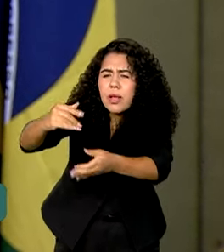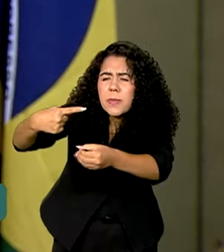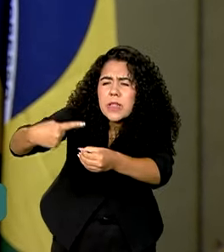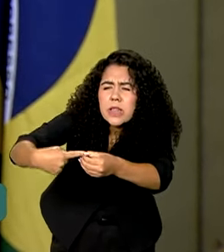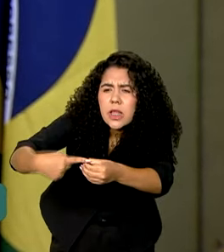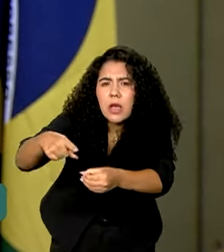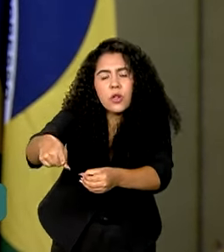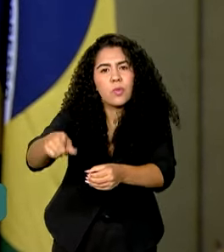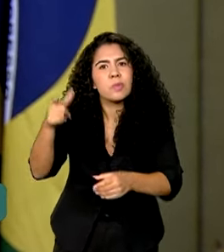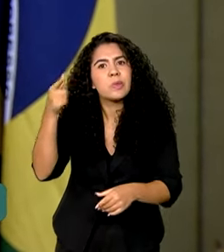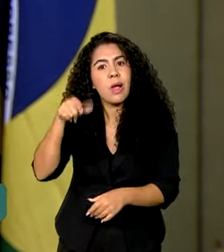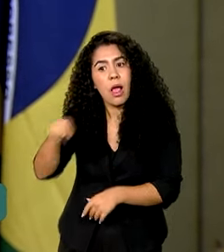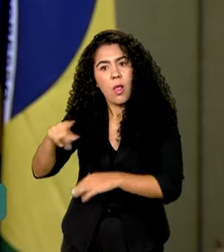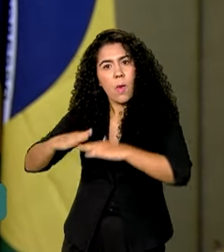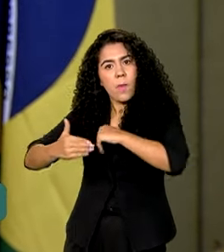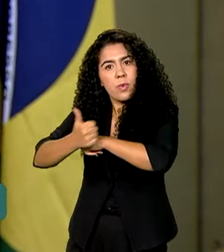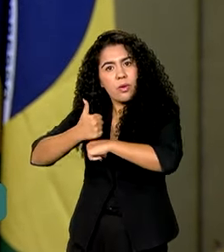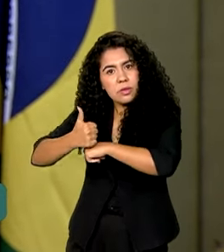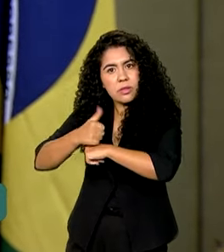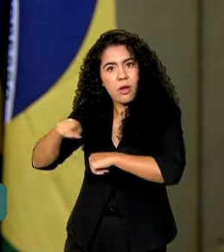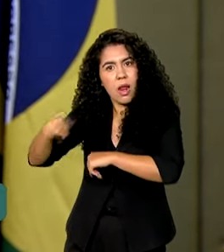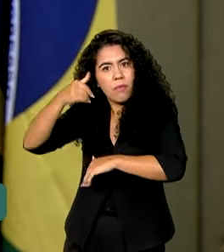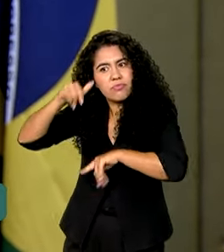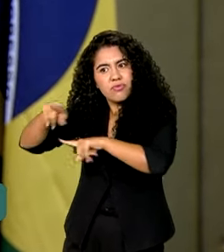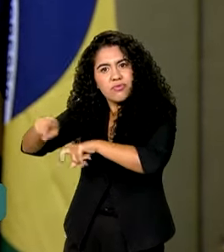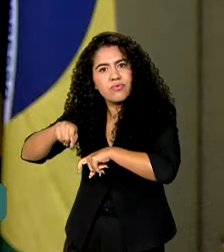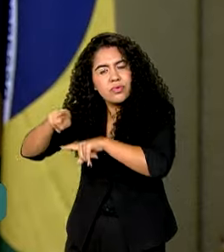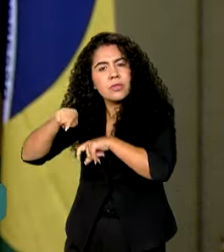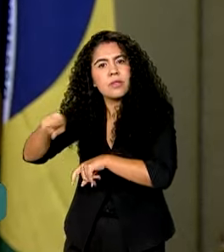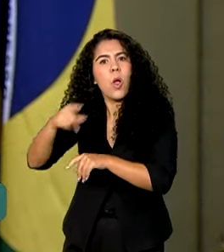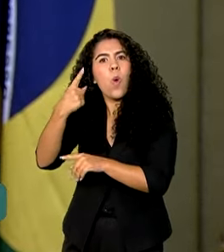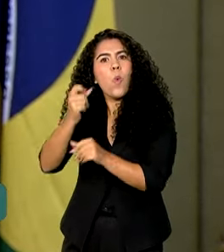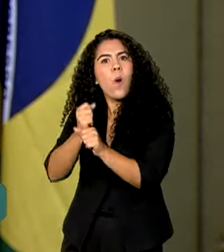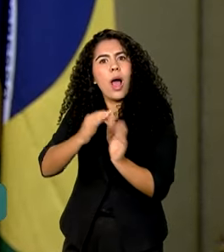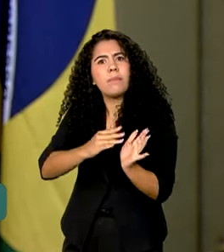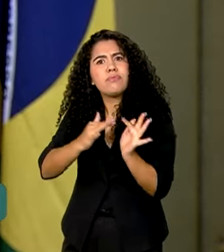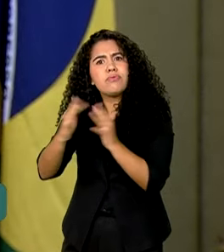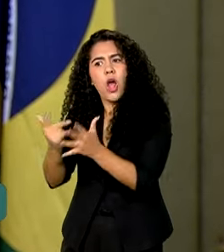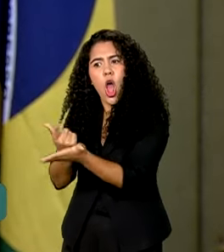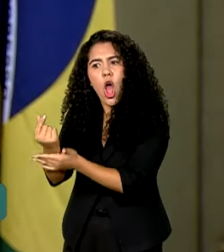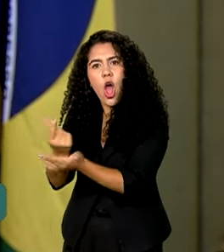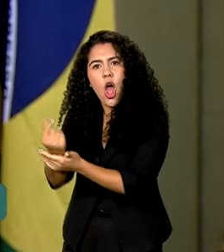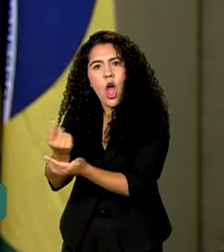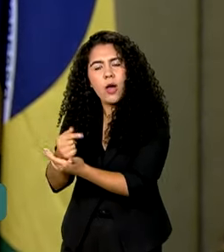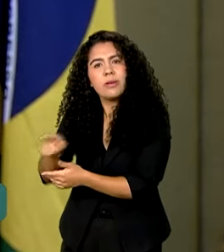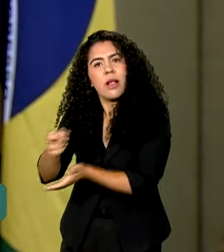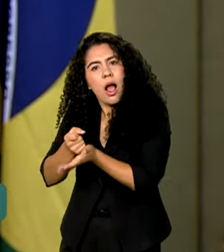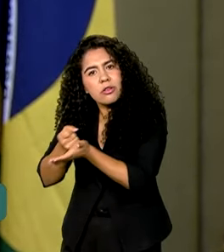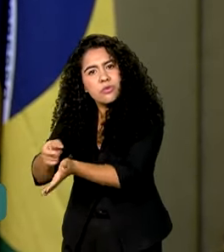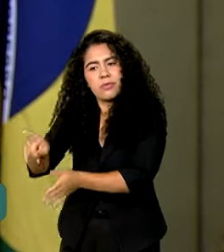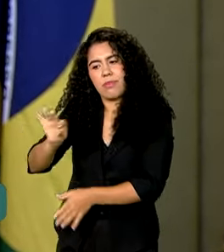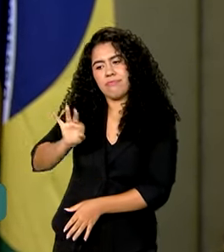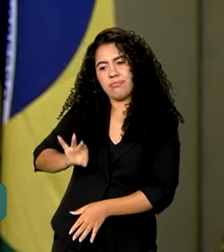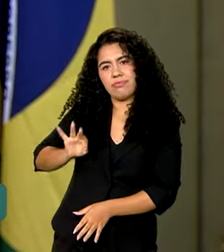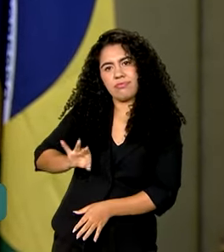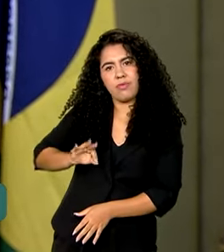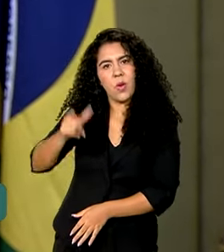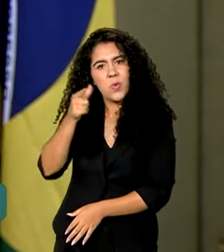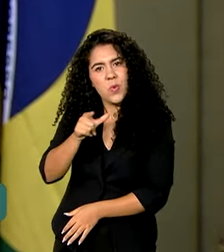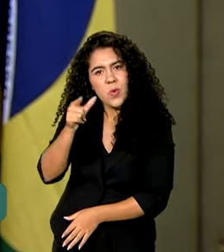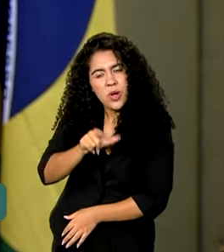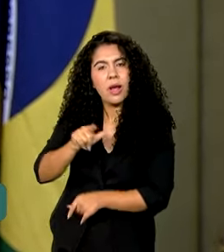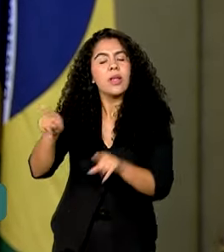vai vender o seu produto o ano inteiro. Isso também ajuda a organizar o orçamento do agricultor familiar